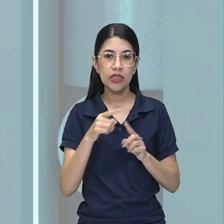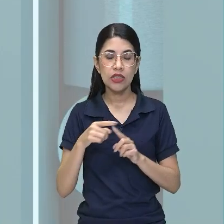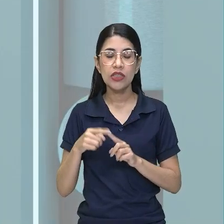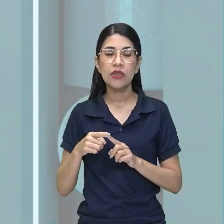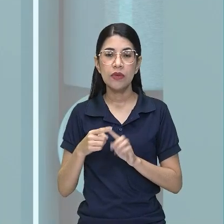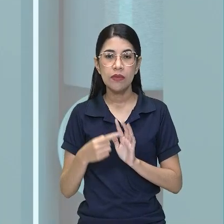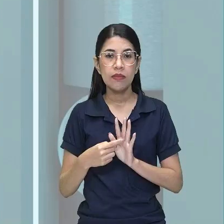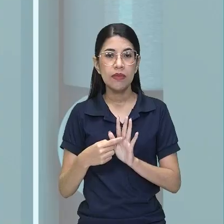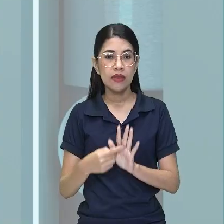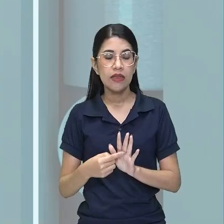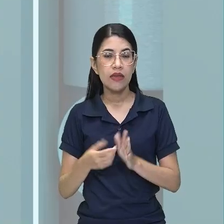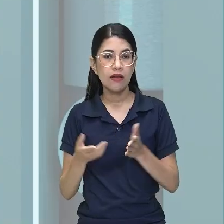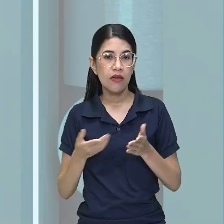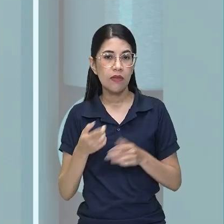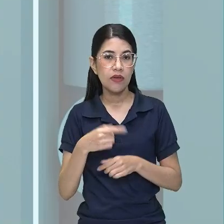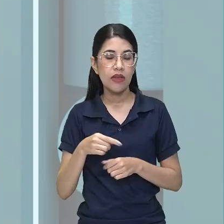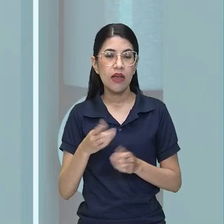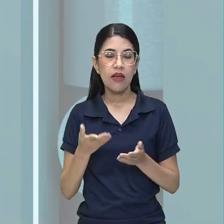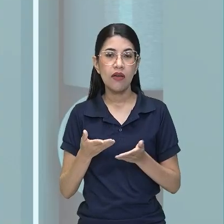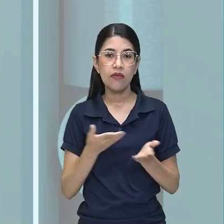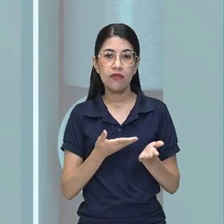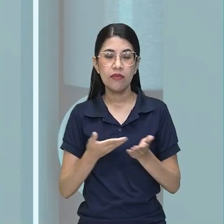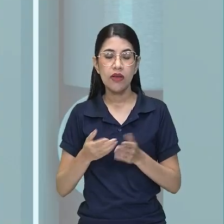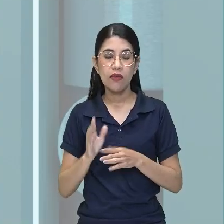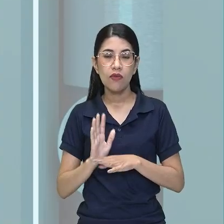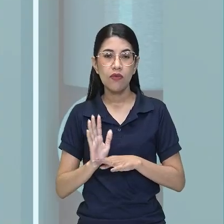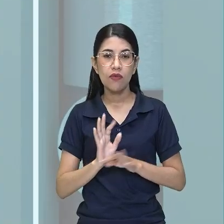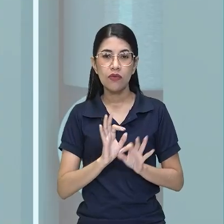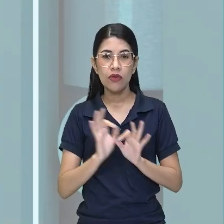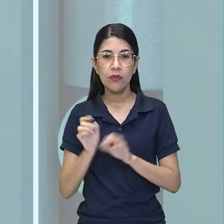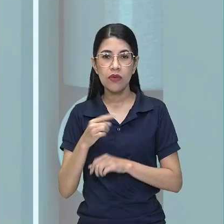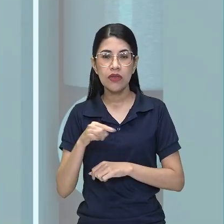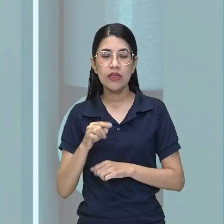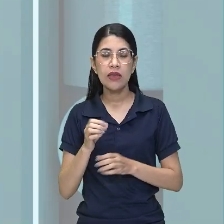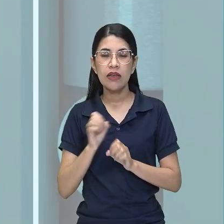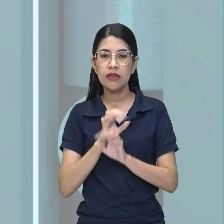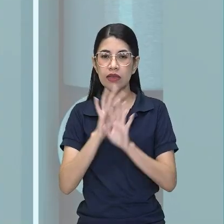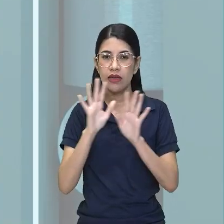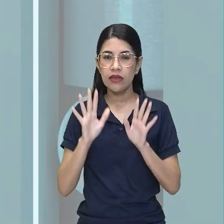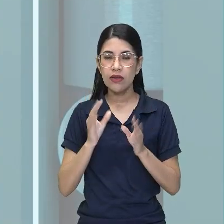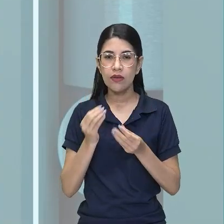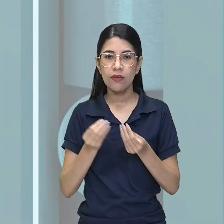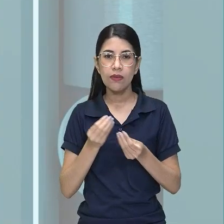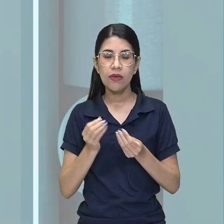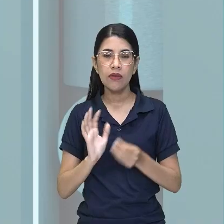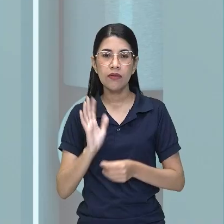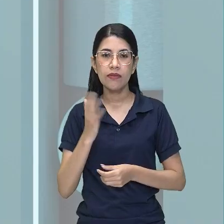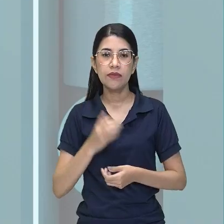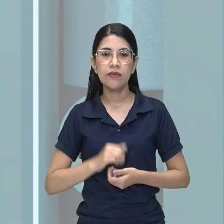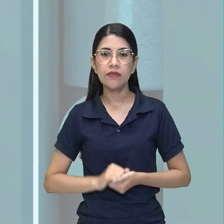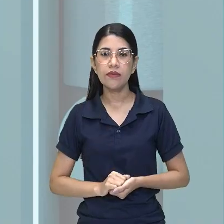eu acabei de citar para vocês, vou chamar um vídeo para vocês visualizarem melhor aqui comigo. Vamos ver então.